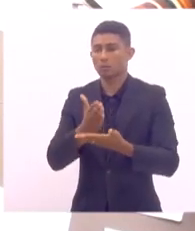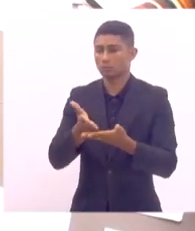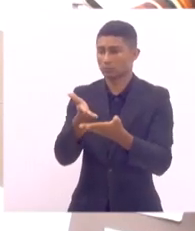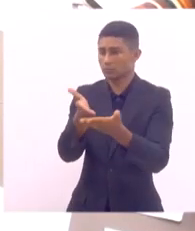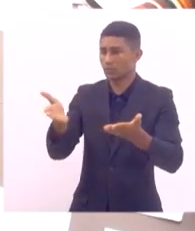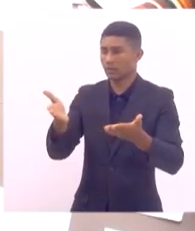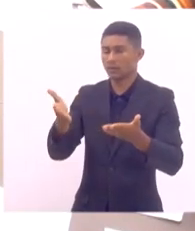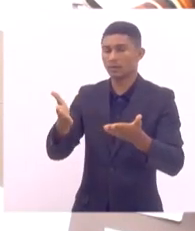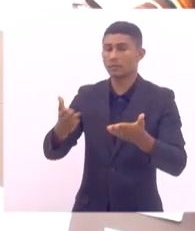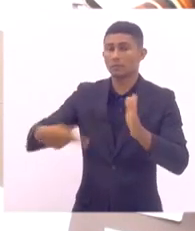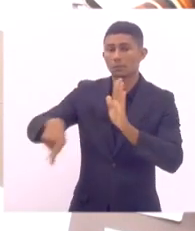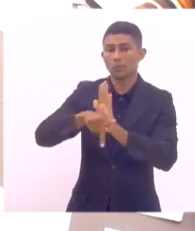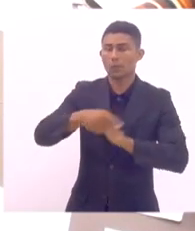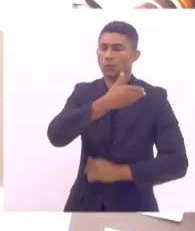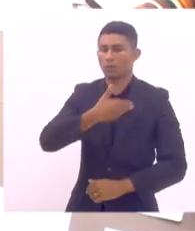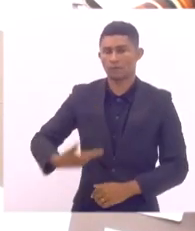público.